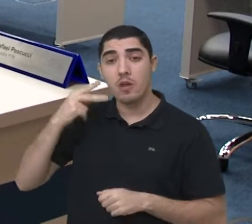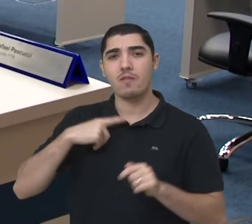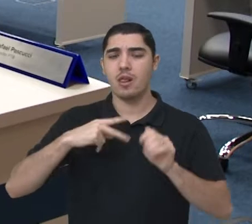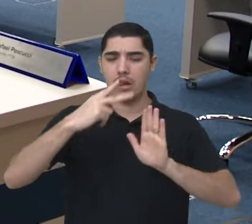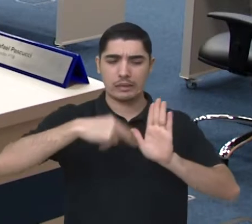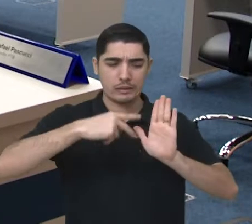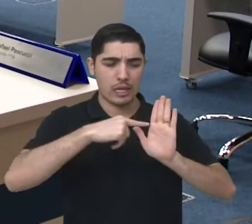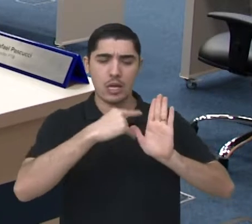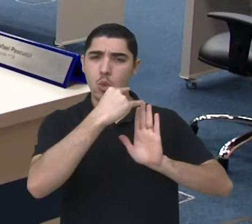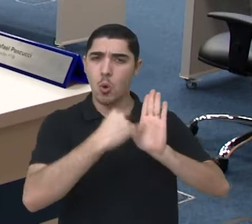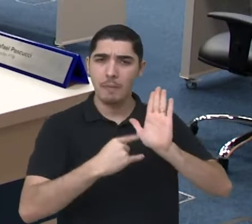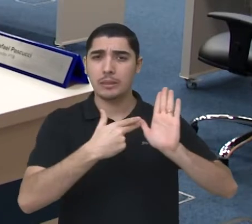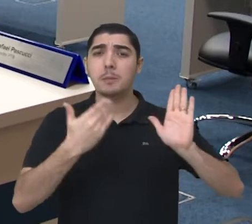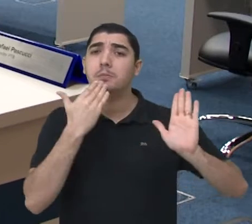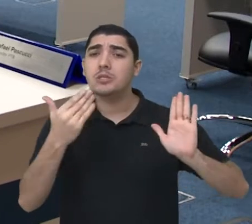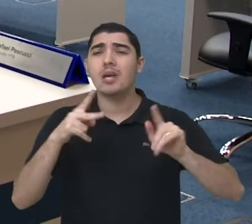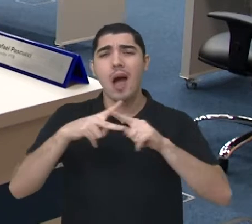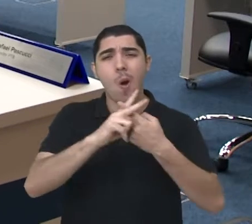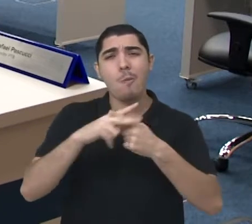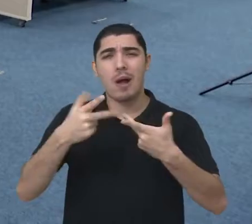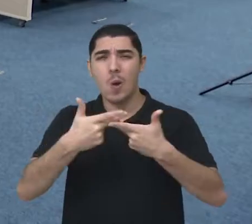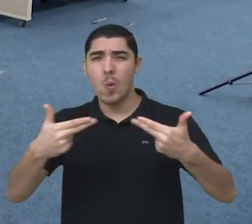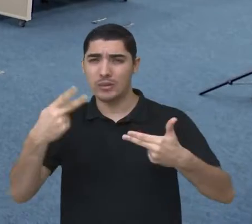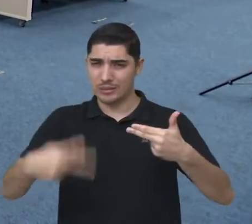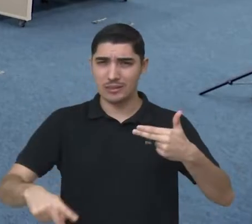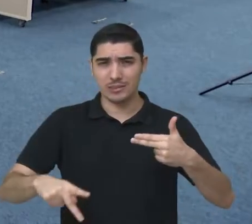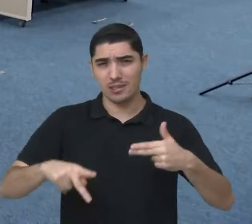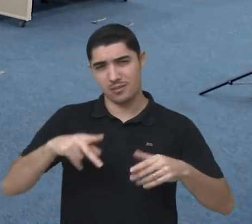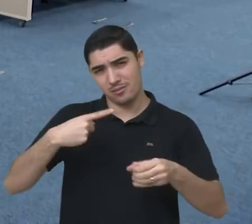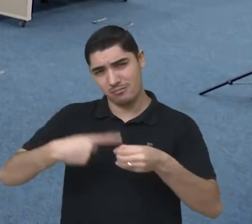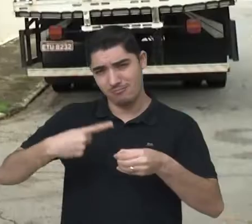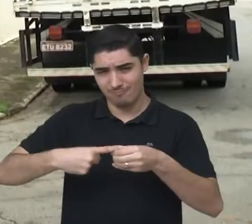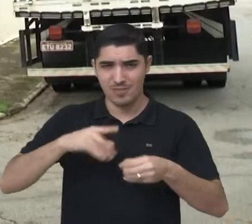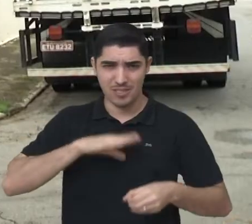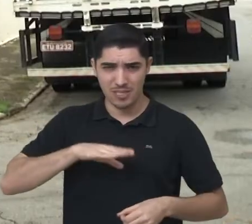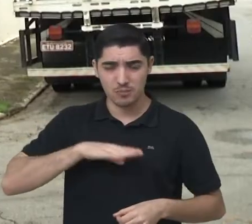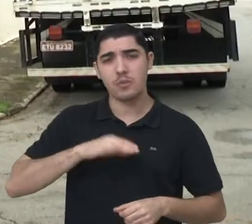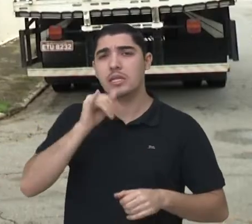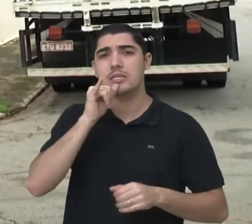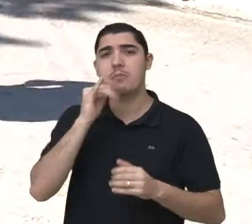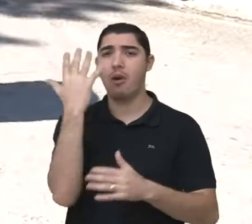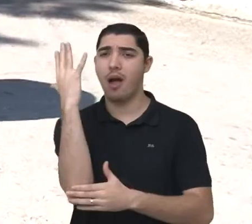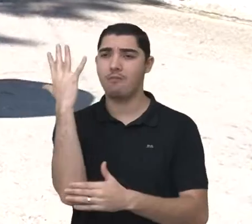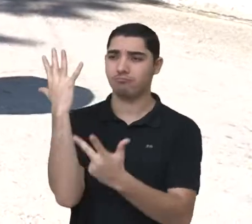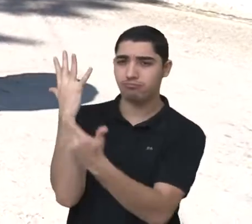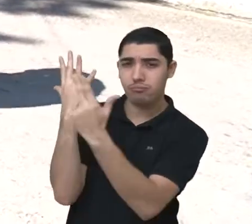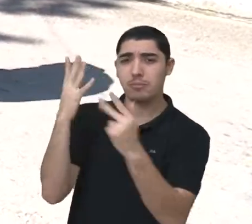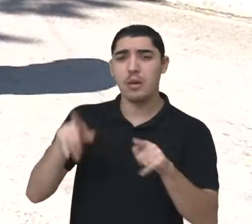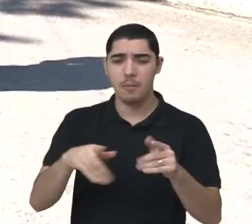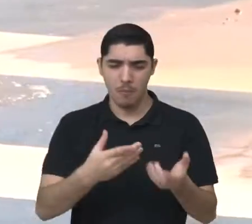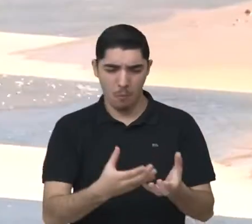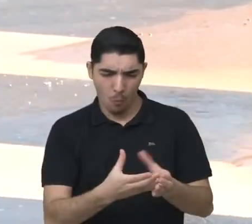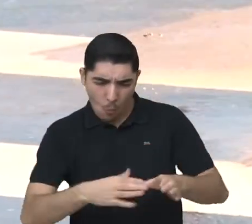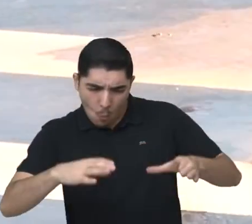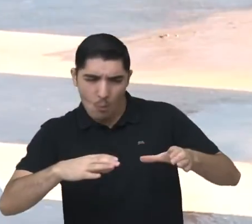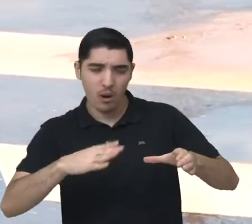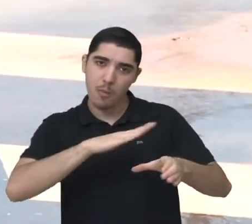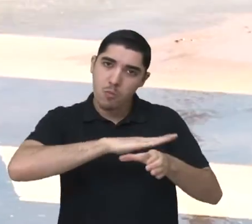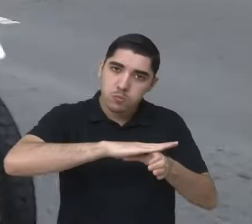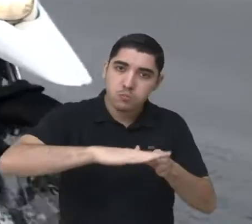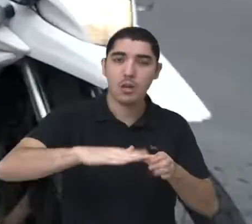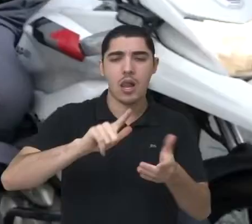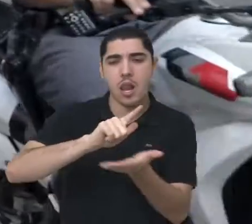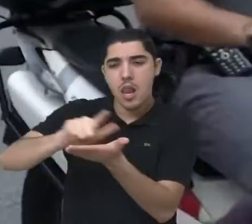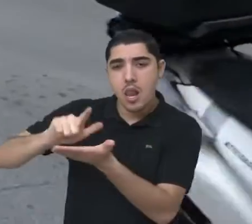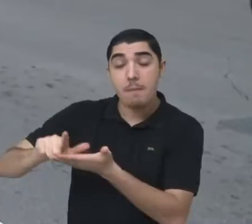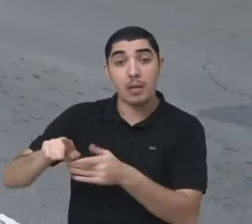de indicações com pedidos de manutenção pública. Eram solicitações para poda de árvore, tapa-buraco, limpeza pública